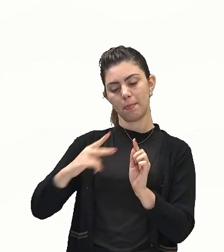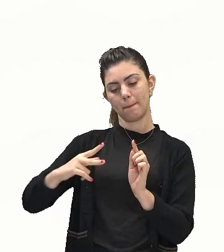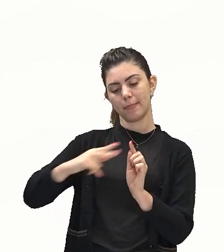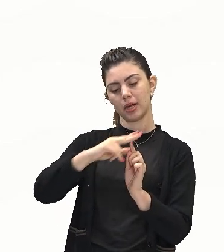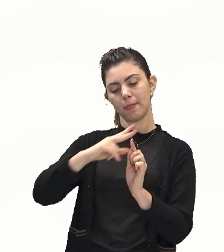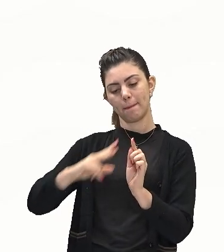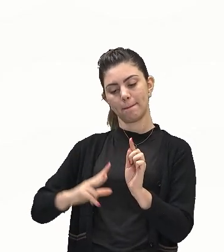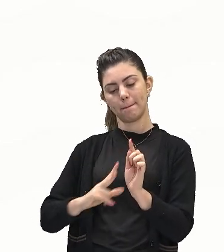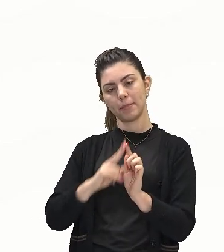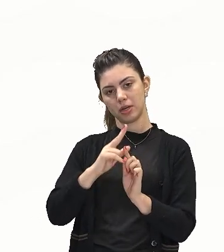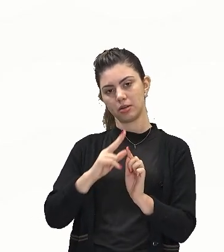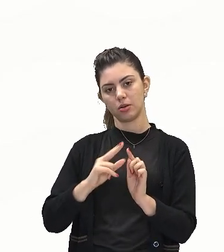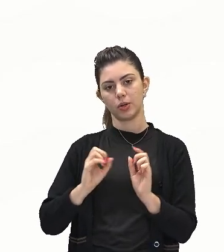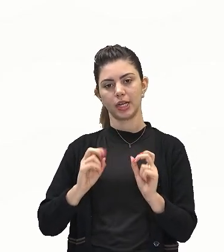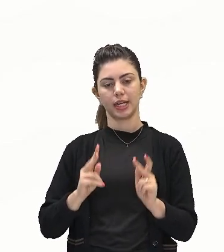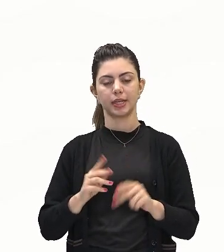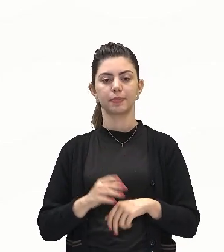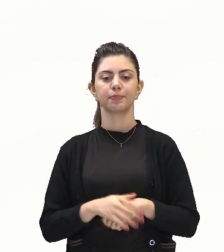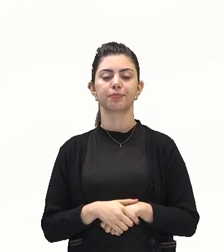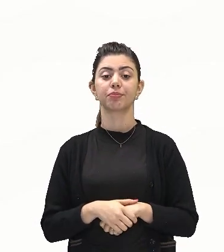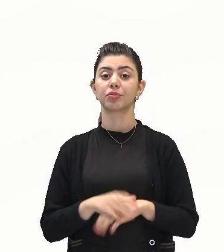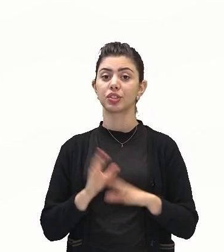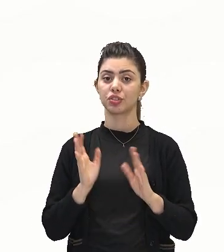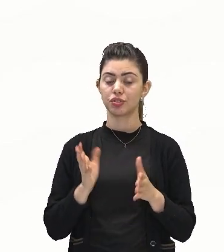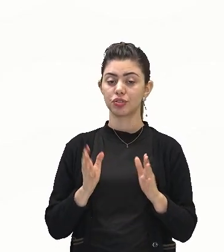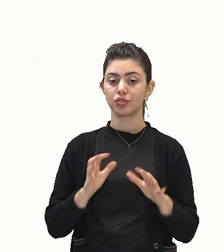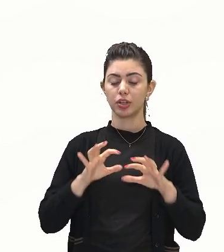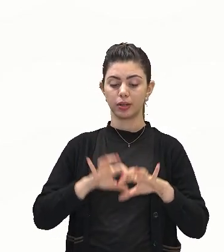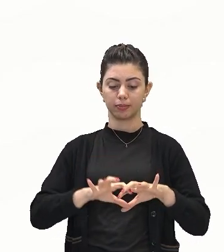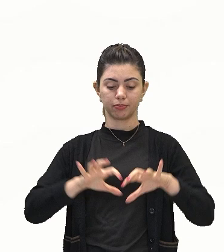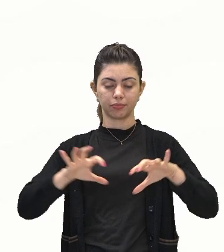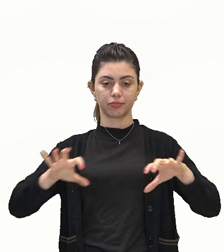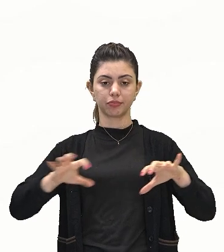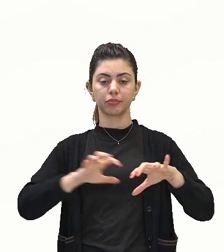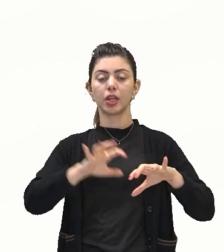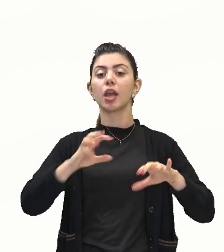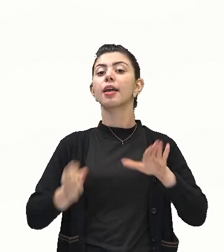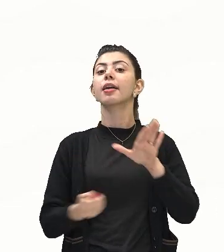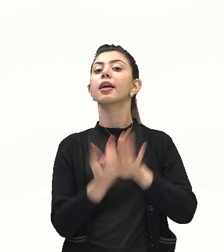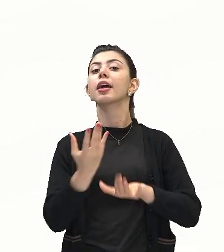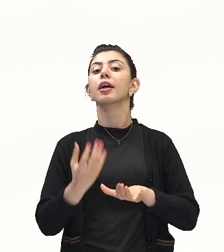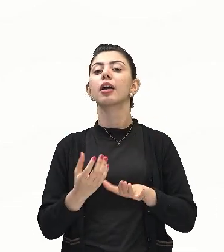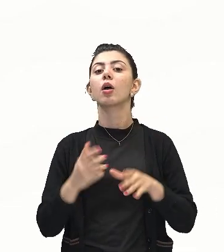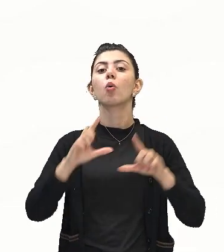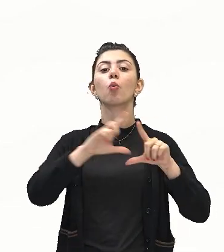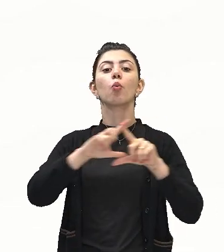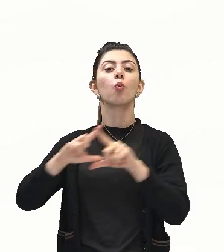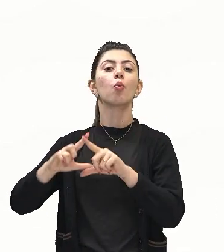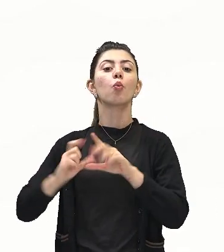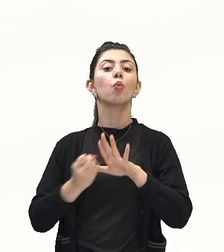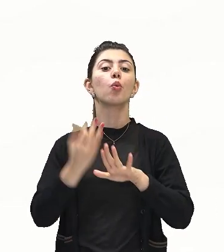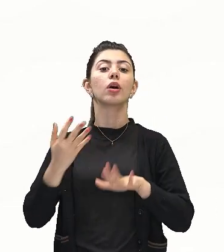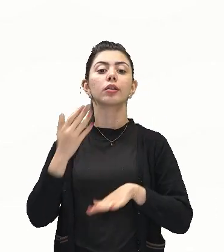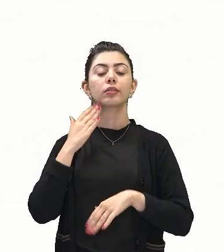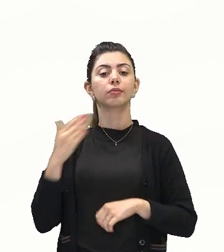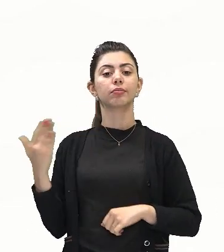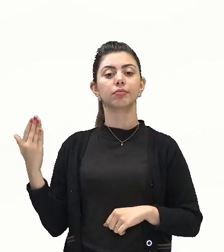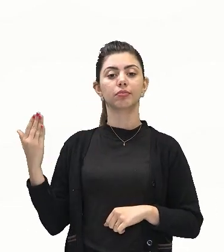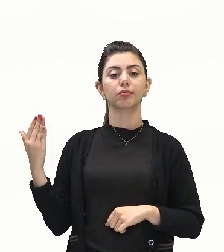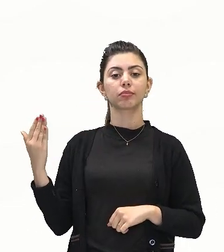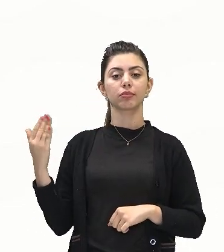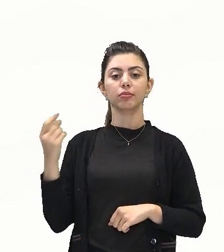diagonais. Fazendo essa divisão, eu vou ter quantos triângulos? Ó, 1,